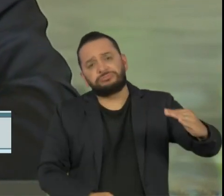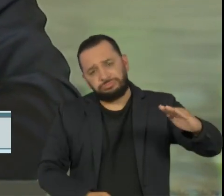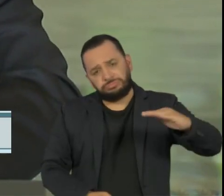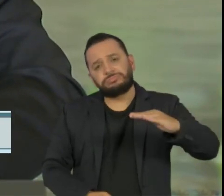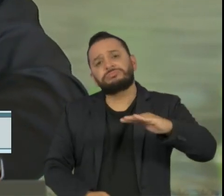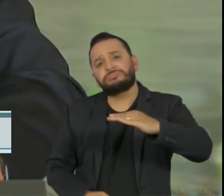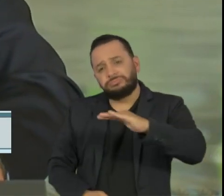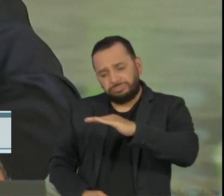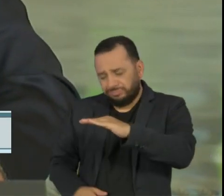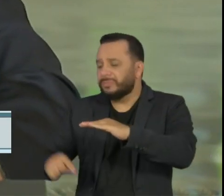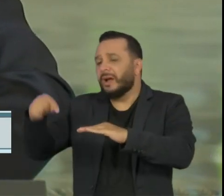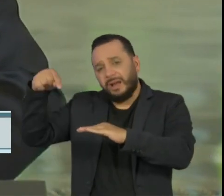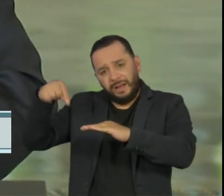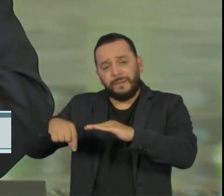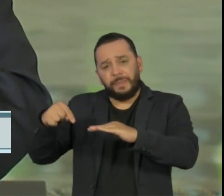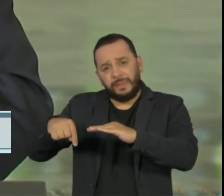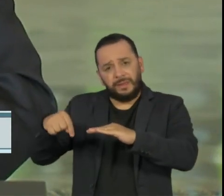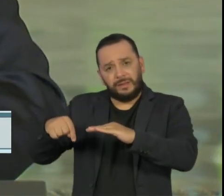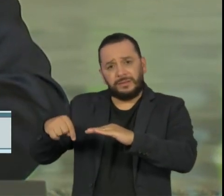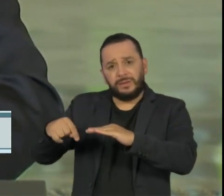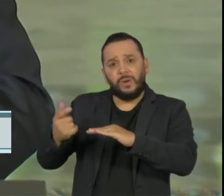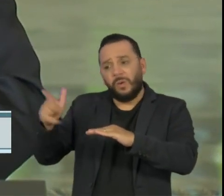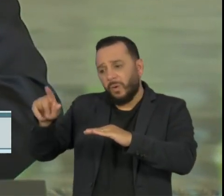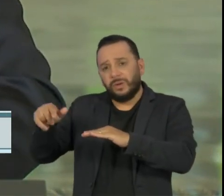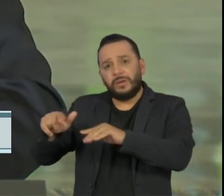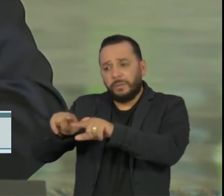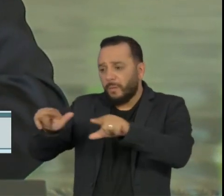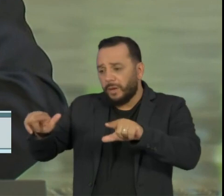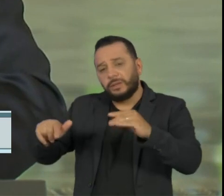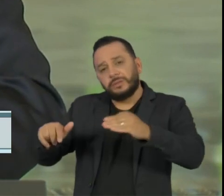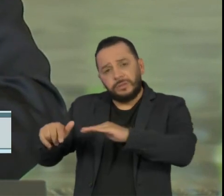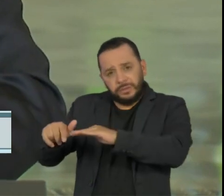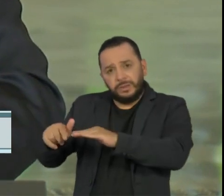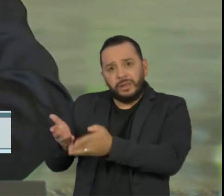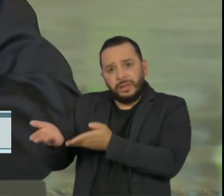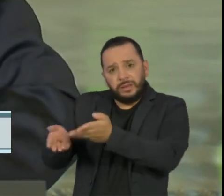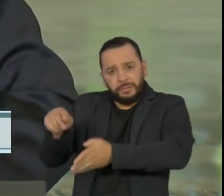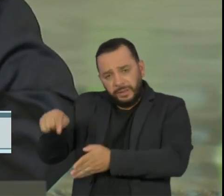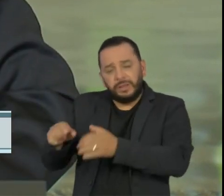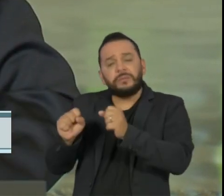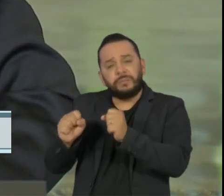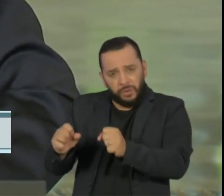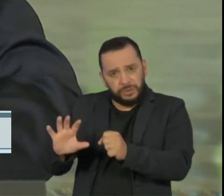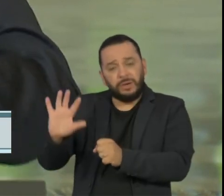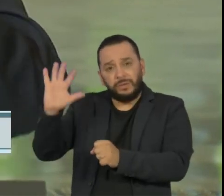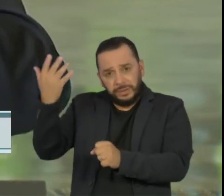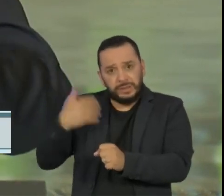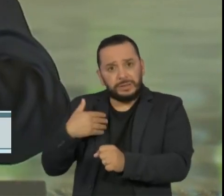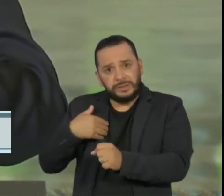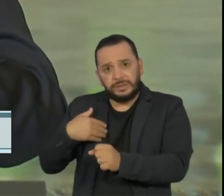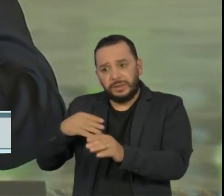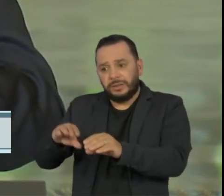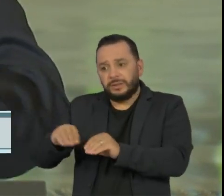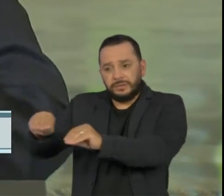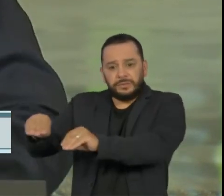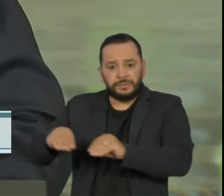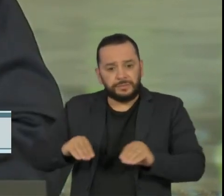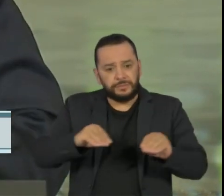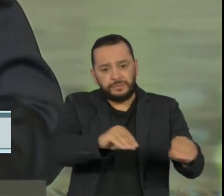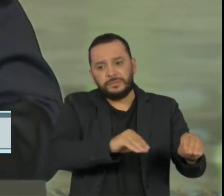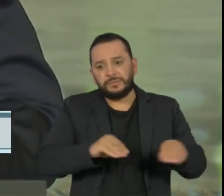regional, ou entre regionais vizinhas ou conurbadas, ou então para uma região de um hospital regional